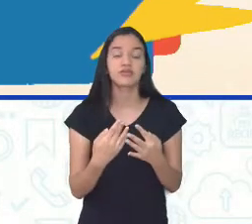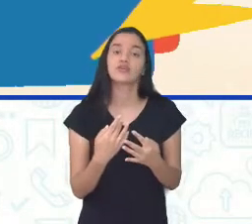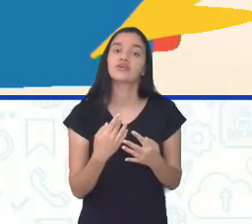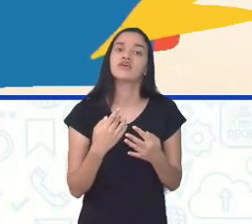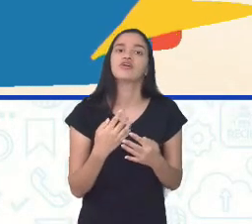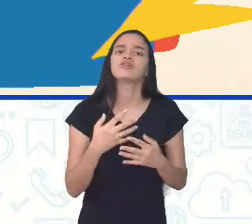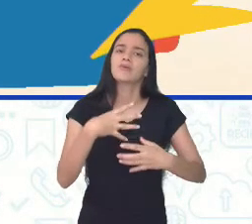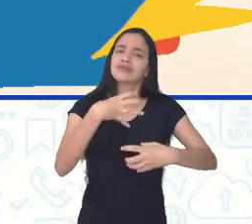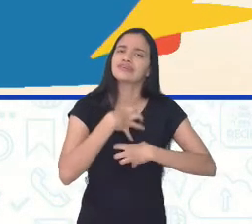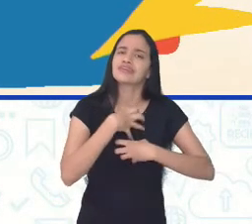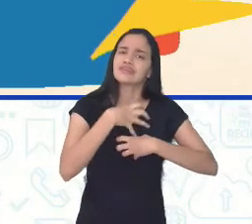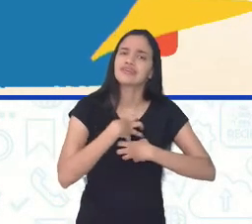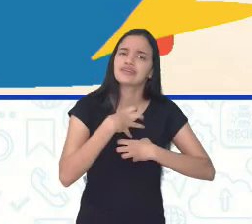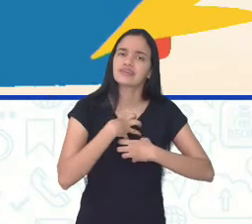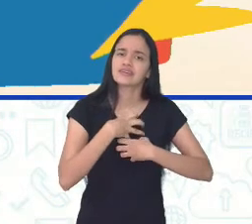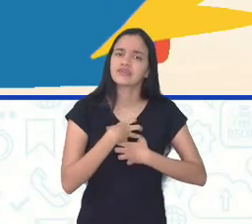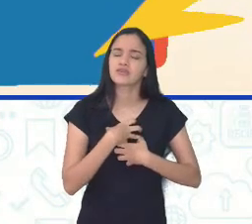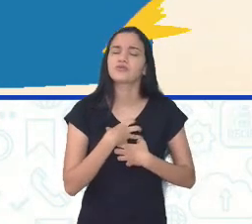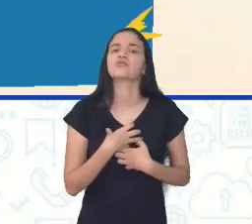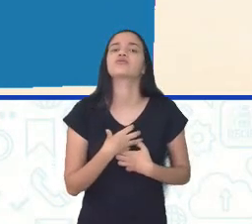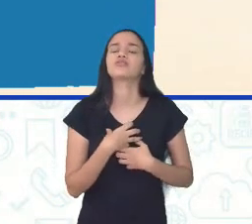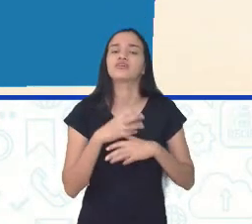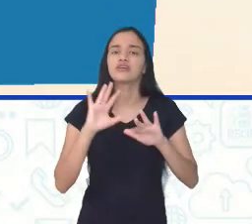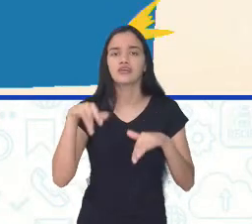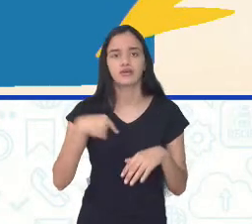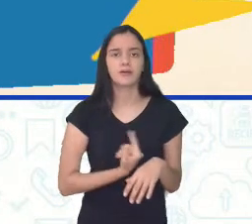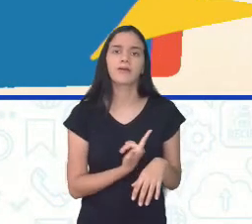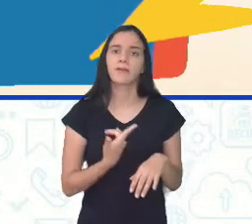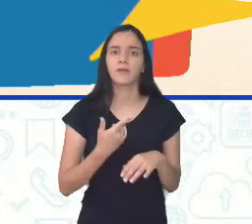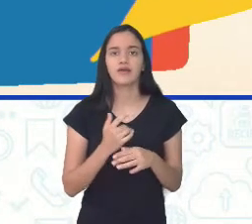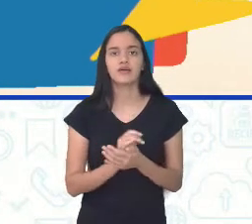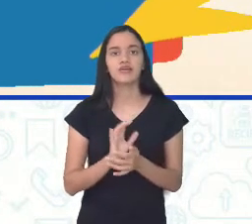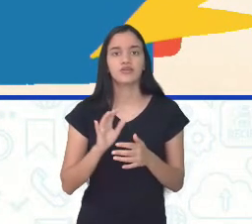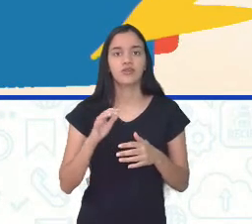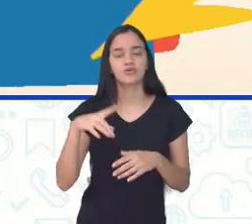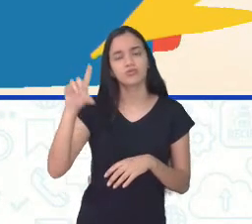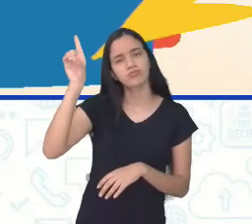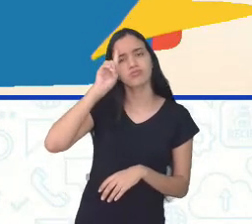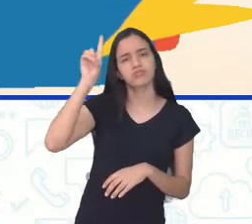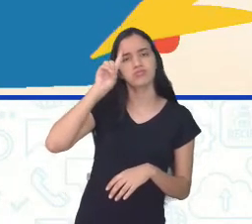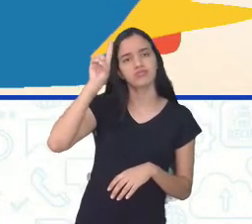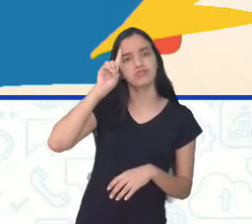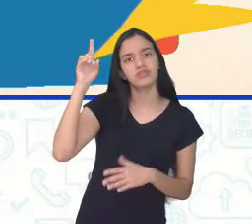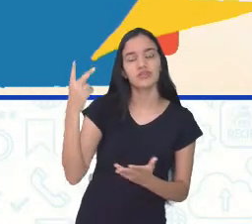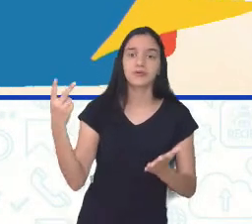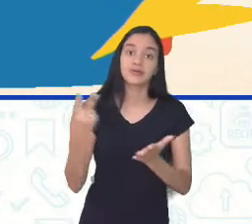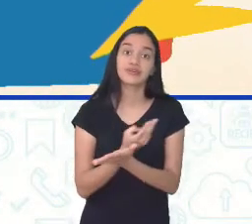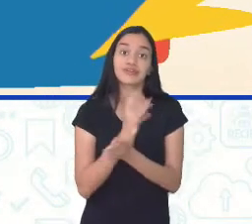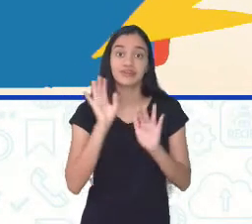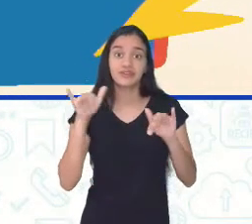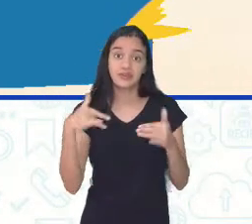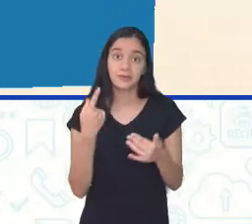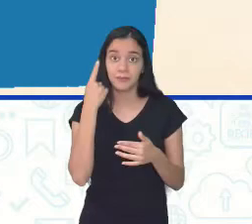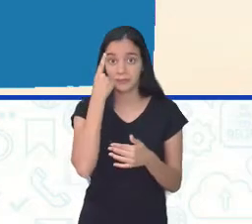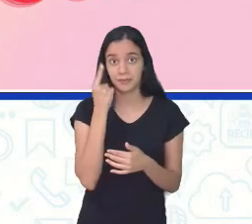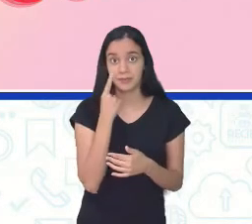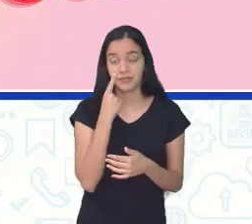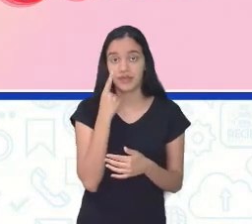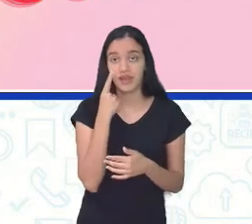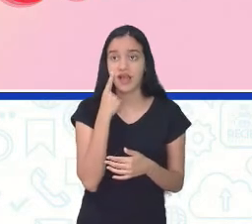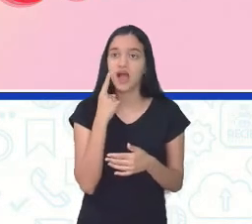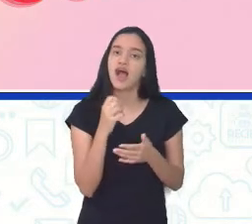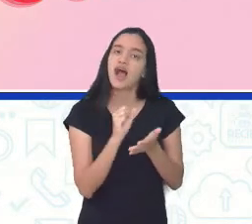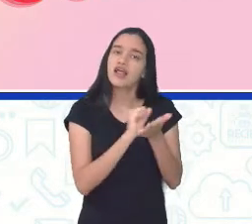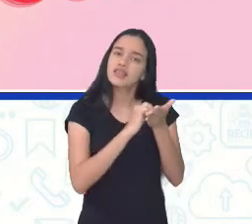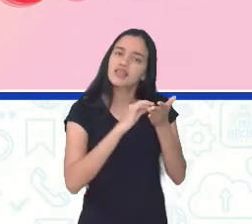dessas sensações, né, que fazem com que o nosso dia a dia aconteça. Então, a tarefa